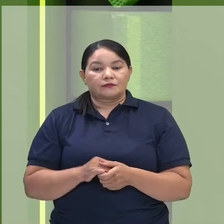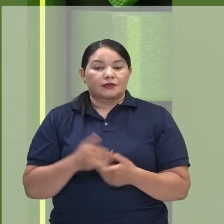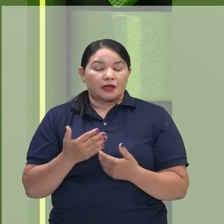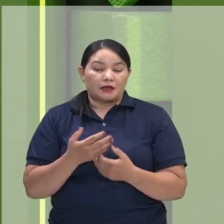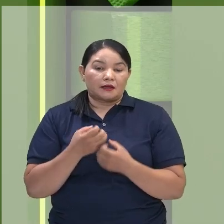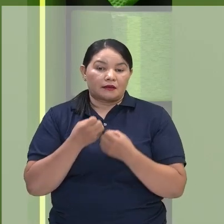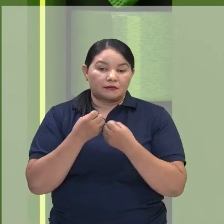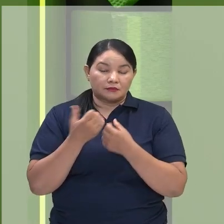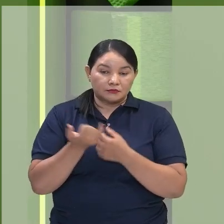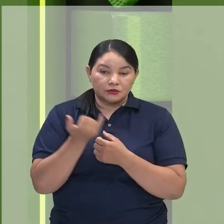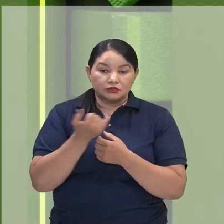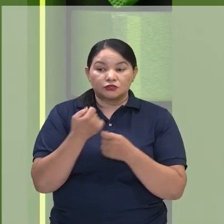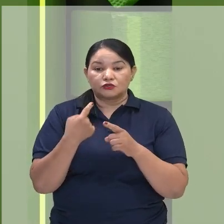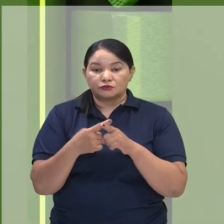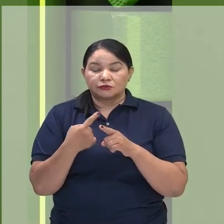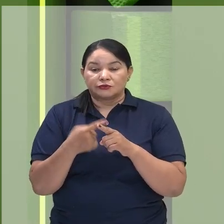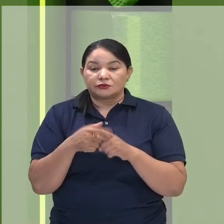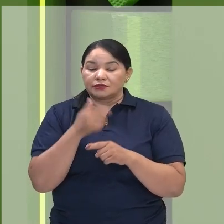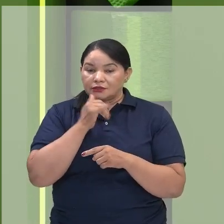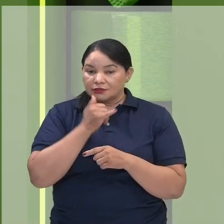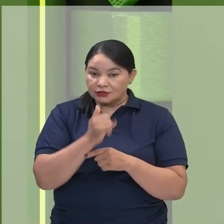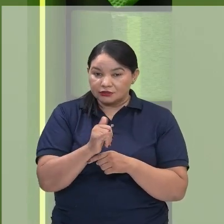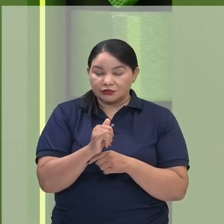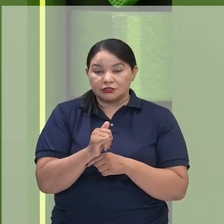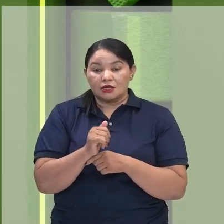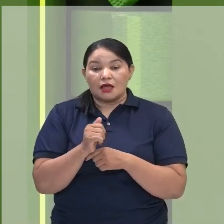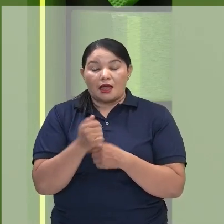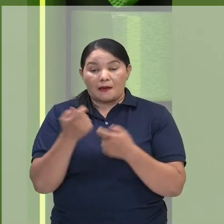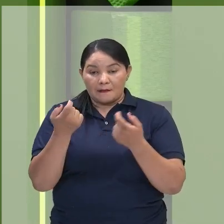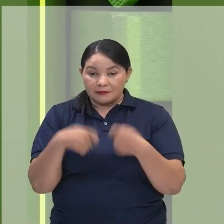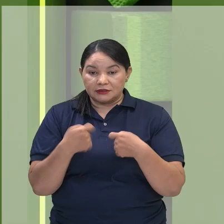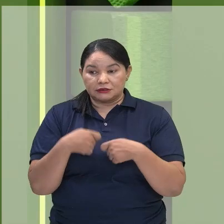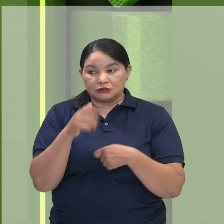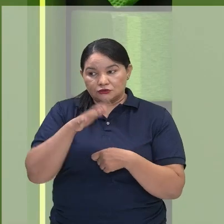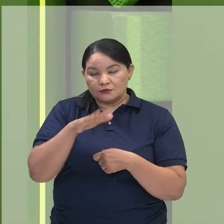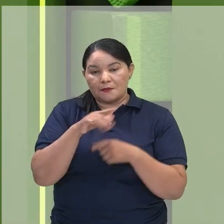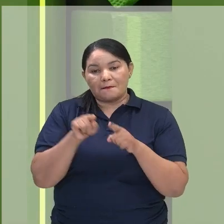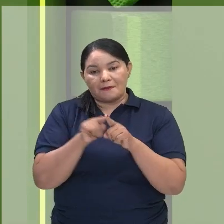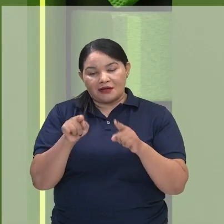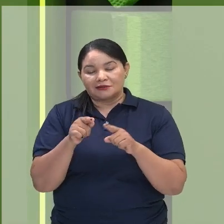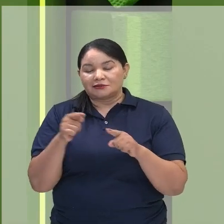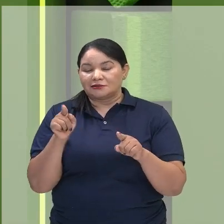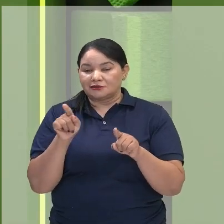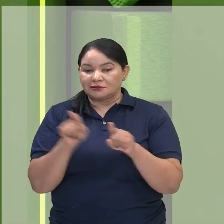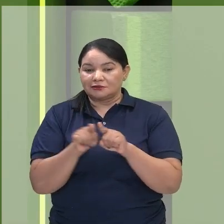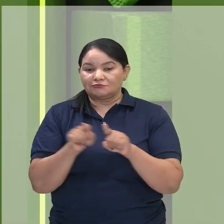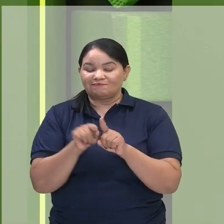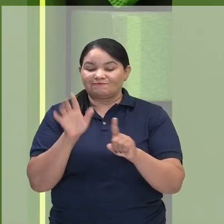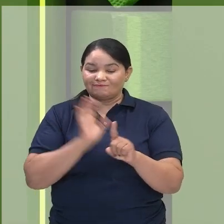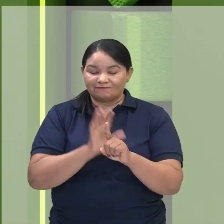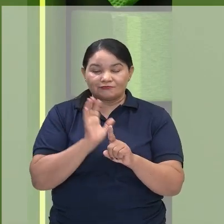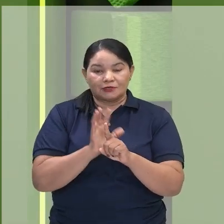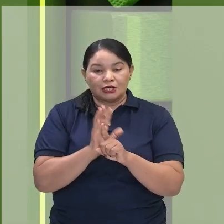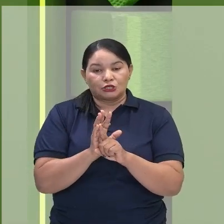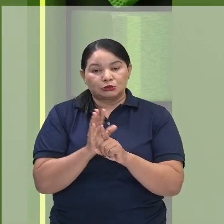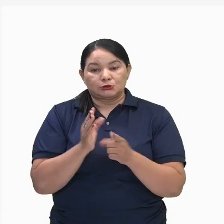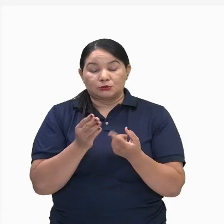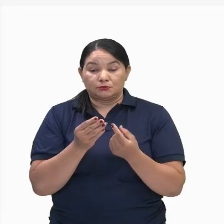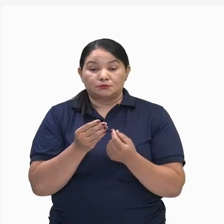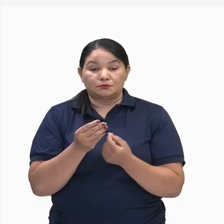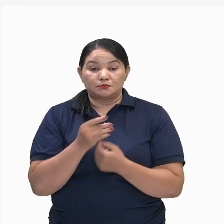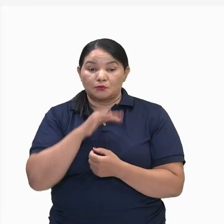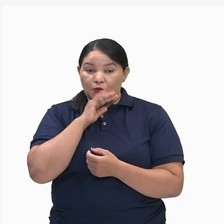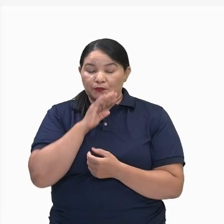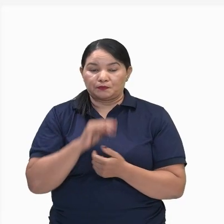necessidade de energia elétrica na nossa região, mas como a gente acabou de ver, ela também gera impactos ambientais. E na continuidade,